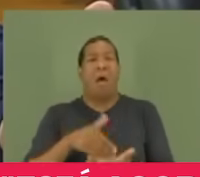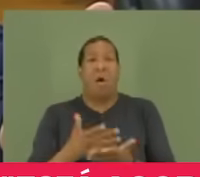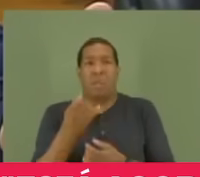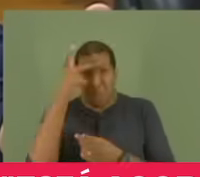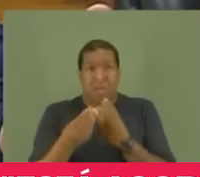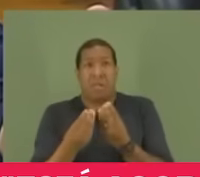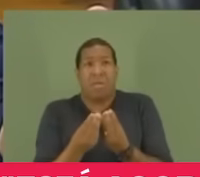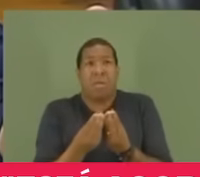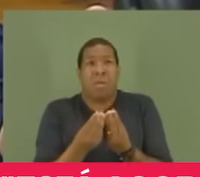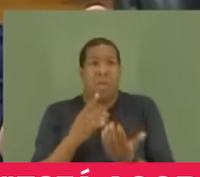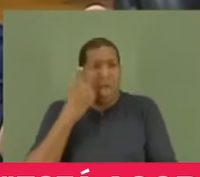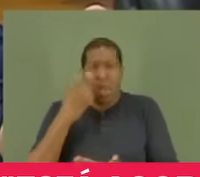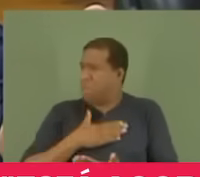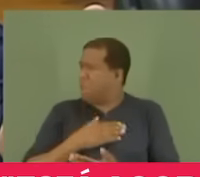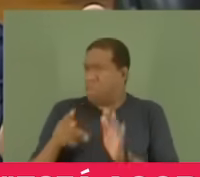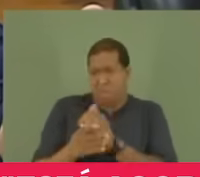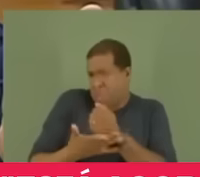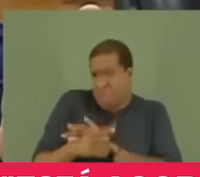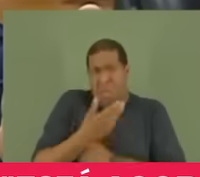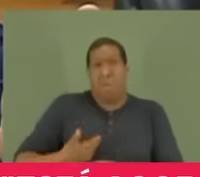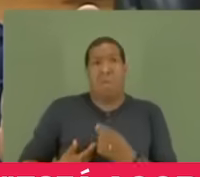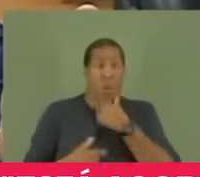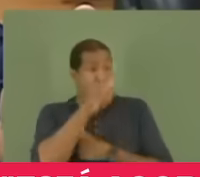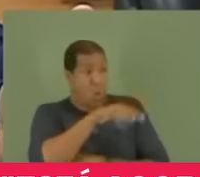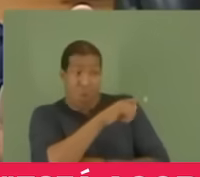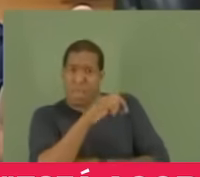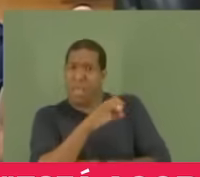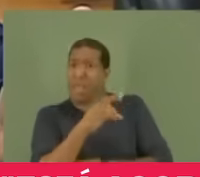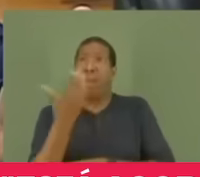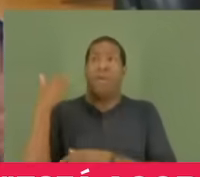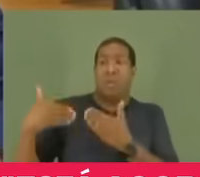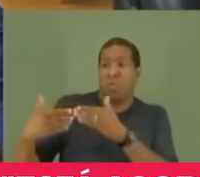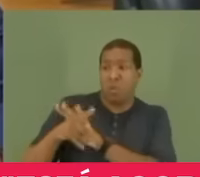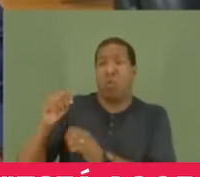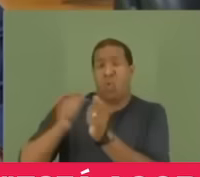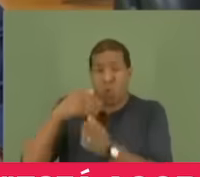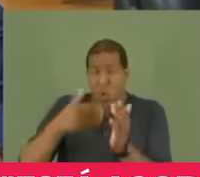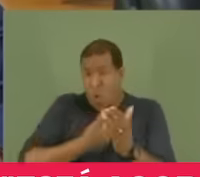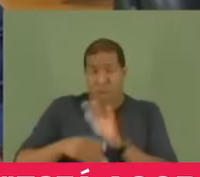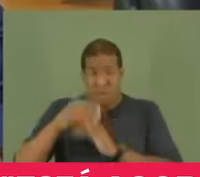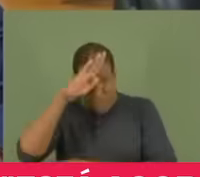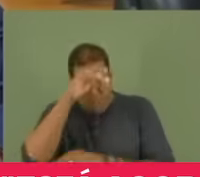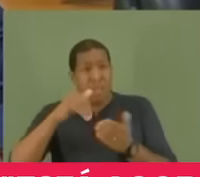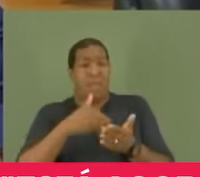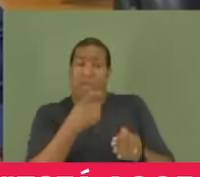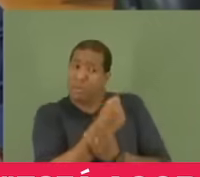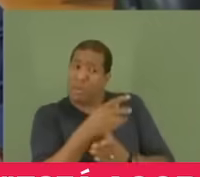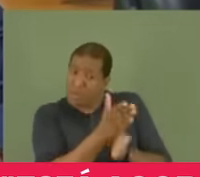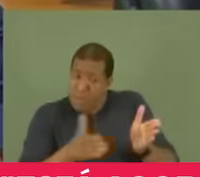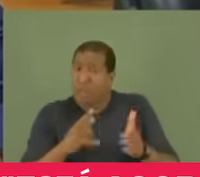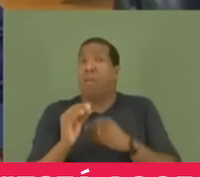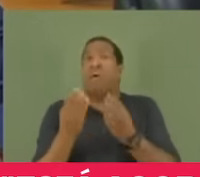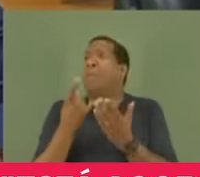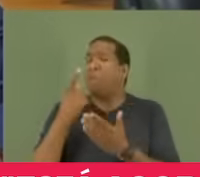da omissão não é o deputado Rubens, que é da base governista. É o senhor Anderson Torres, ex-ministro da Justiça do Bolsonaro, secretário de Segurança durante o período. Como se